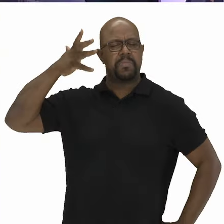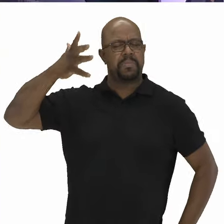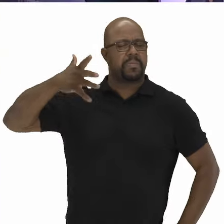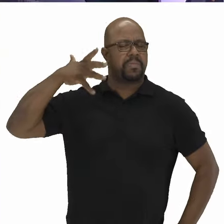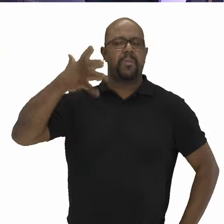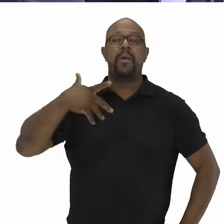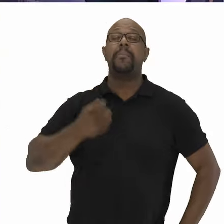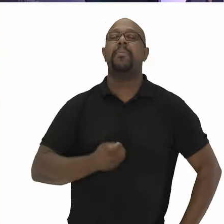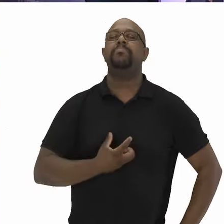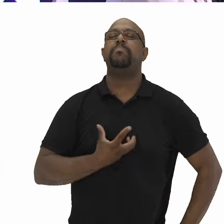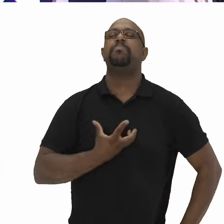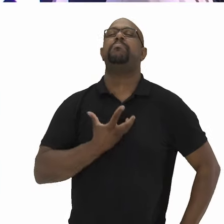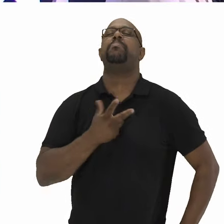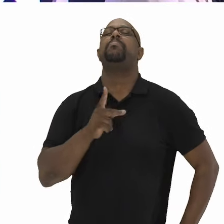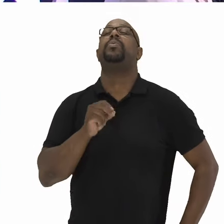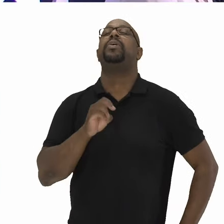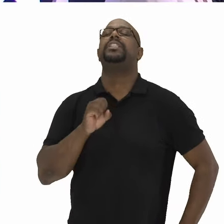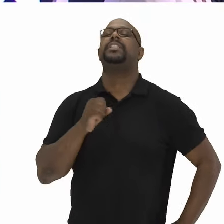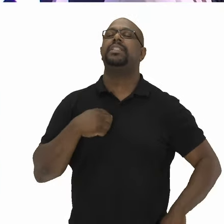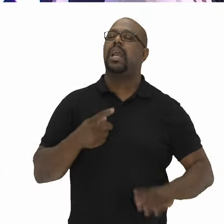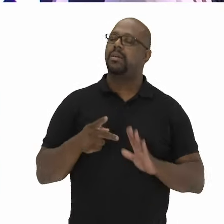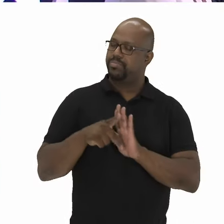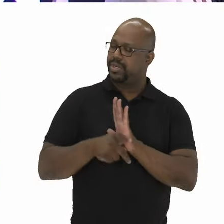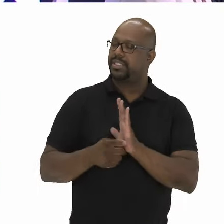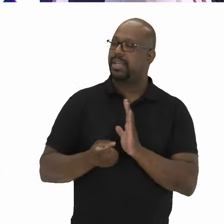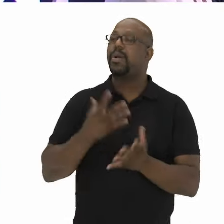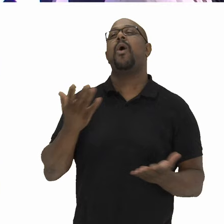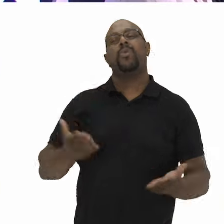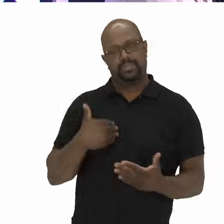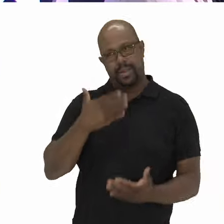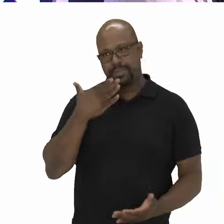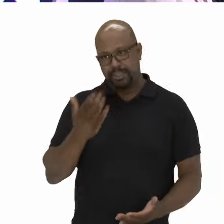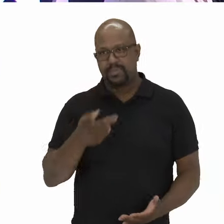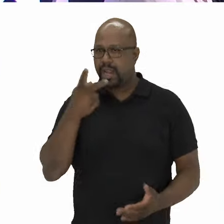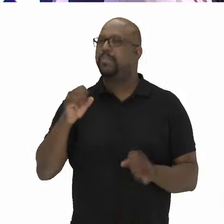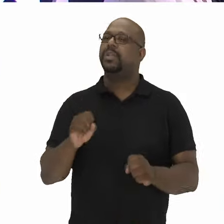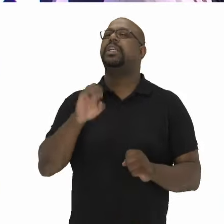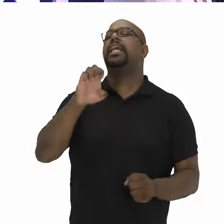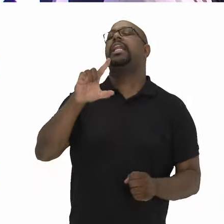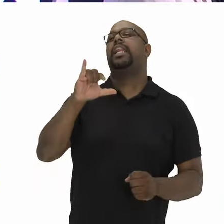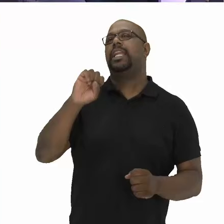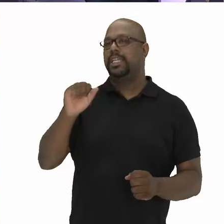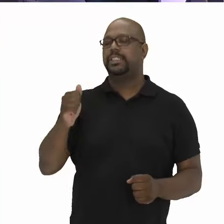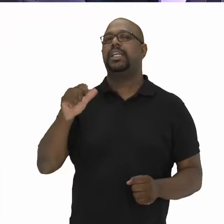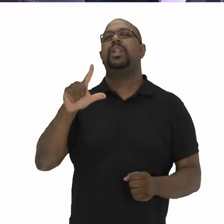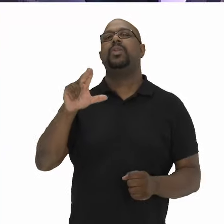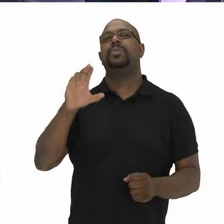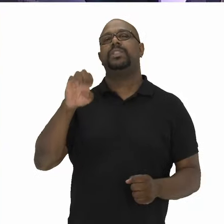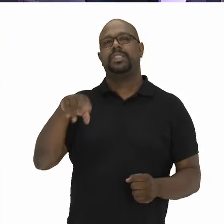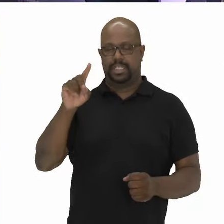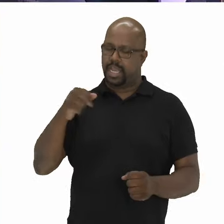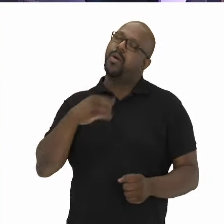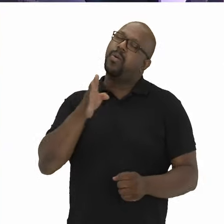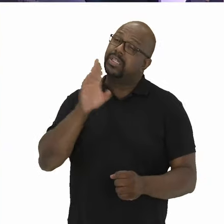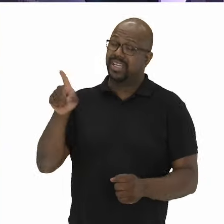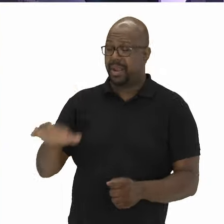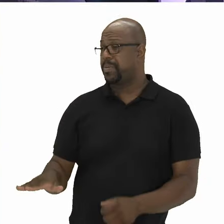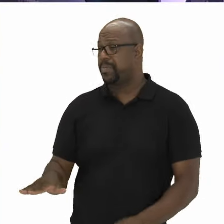poesia sensacional e hoje a gente vai pedir para você falar pode ser da que foi como eu te